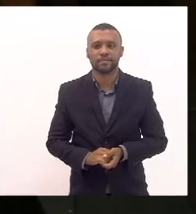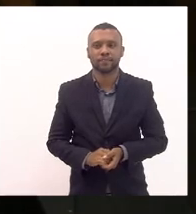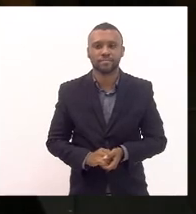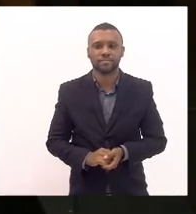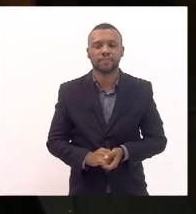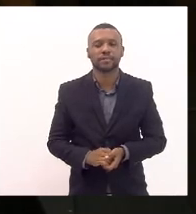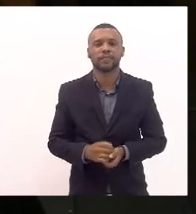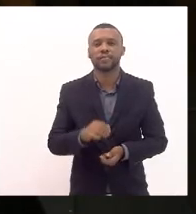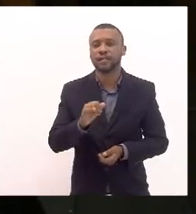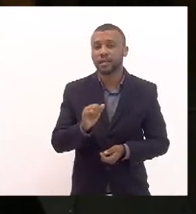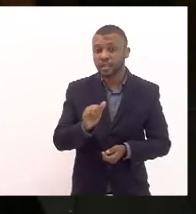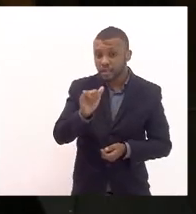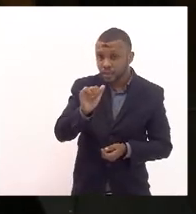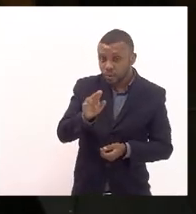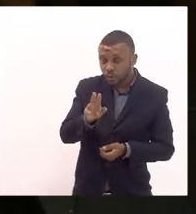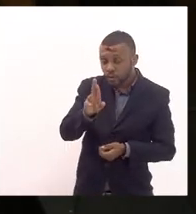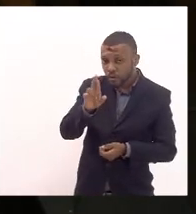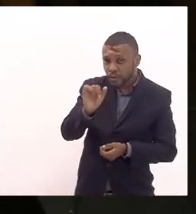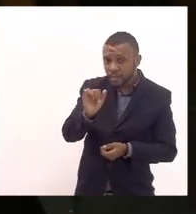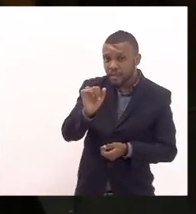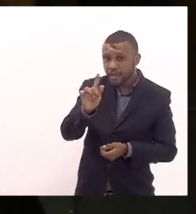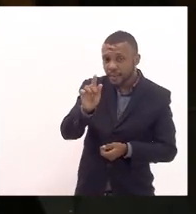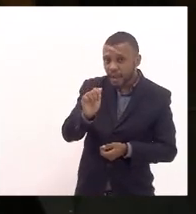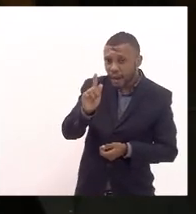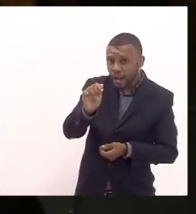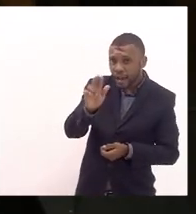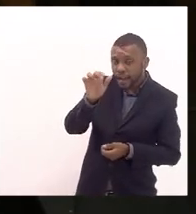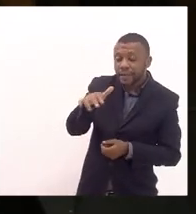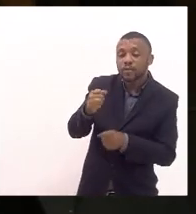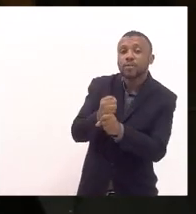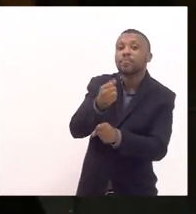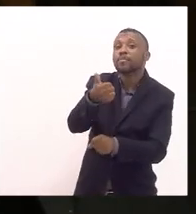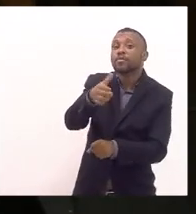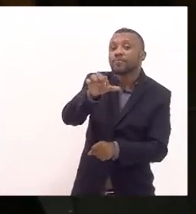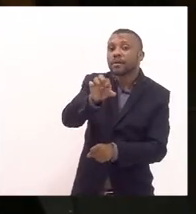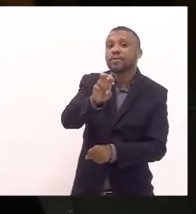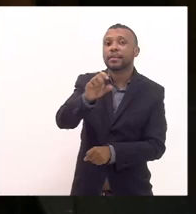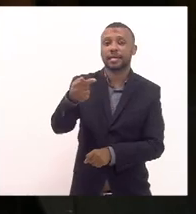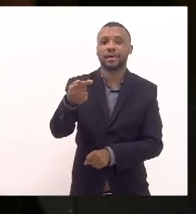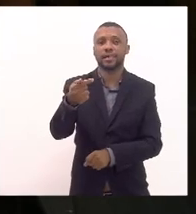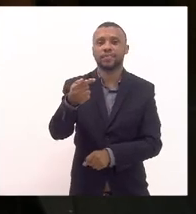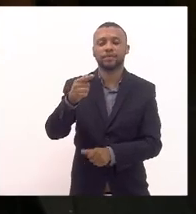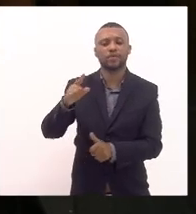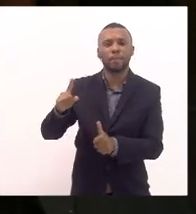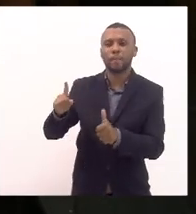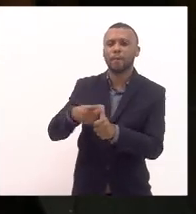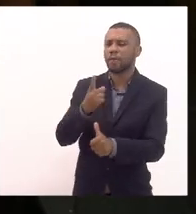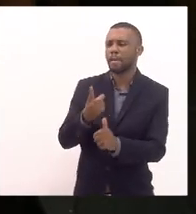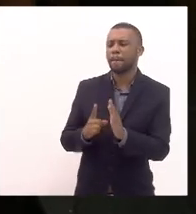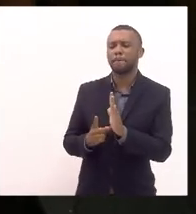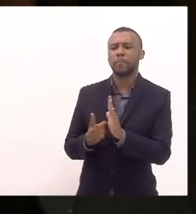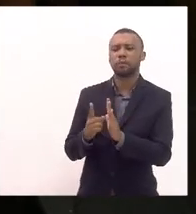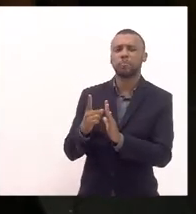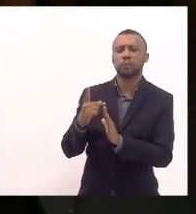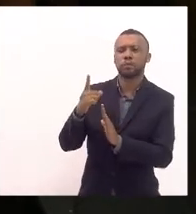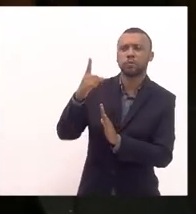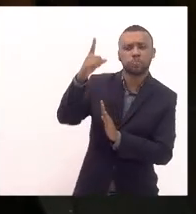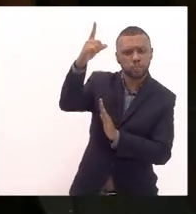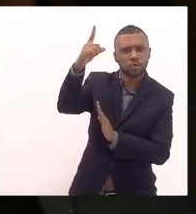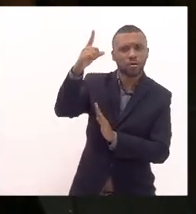o Yuri Gagarin em 1957 fez o primeiro voo